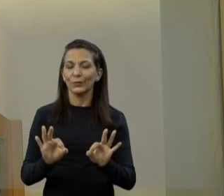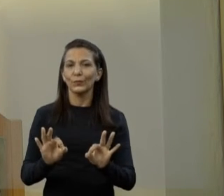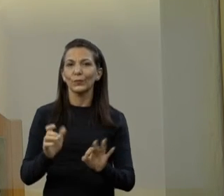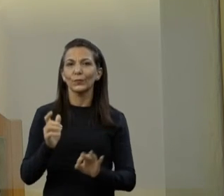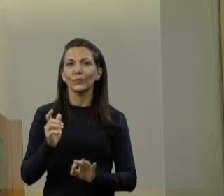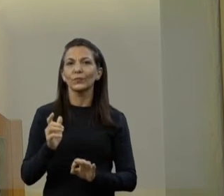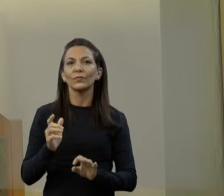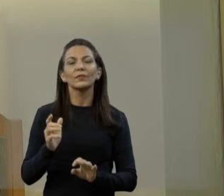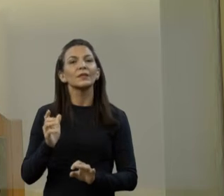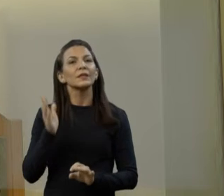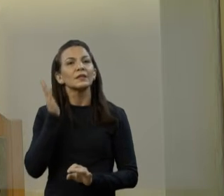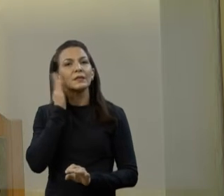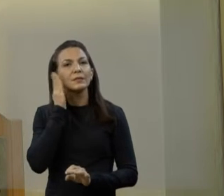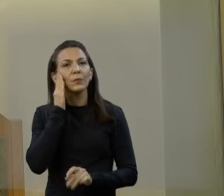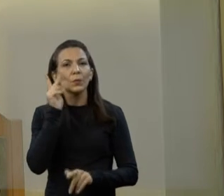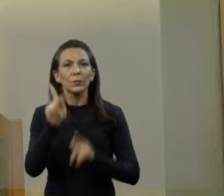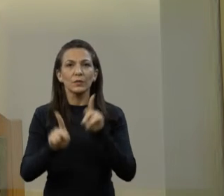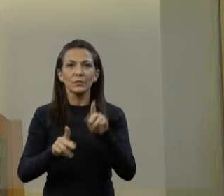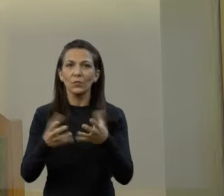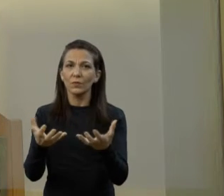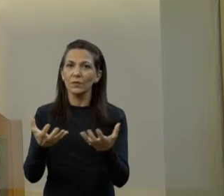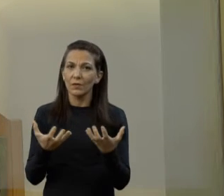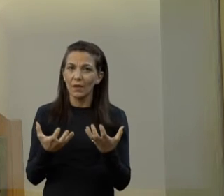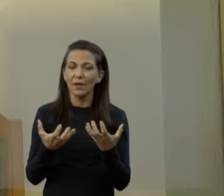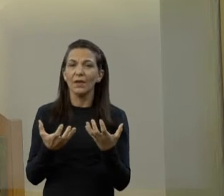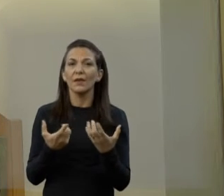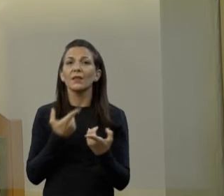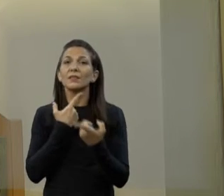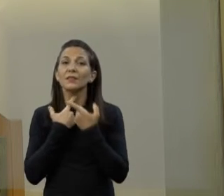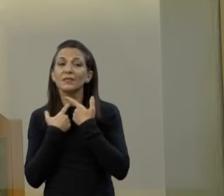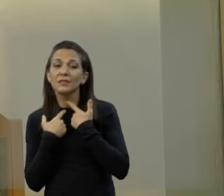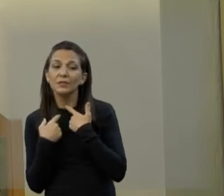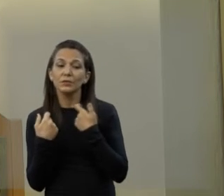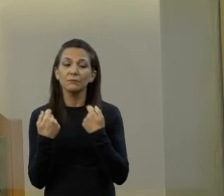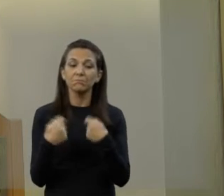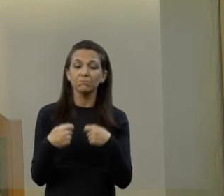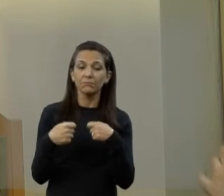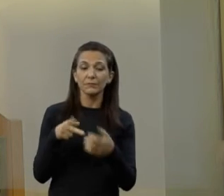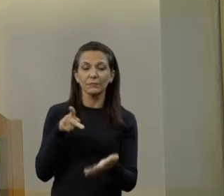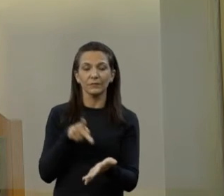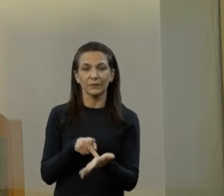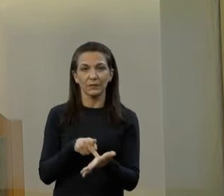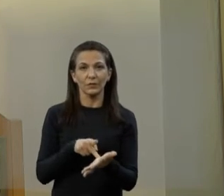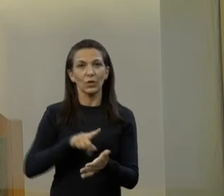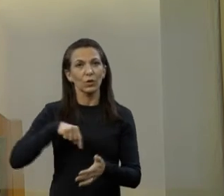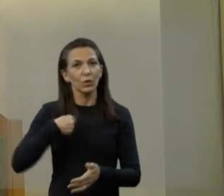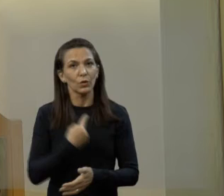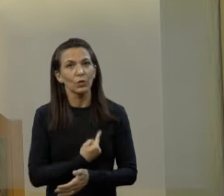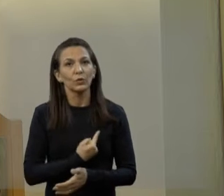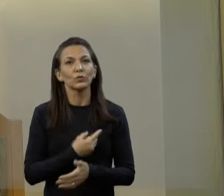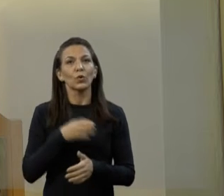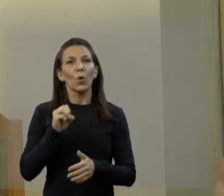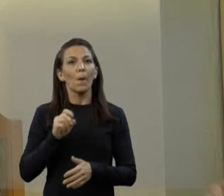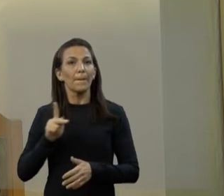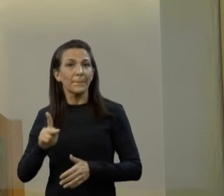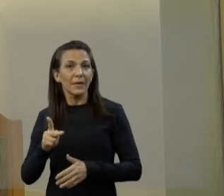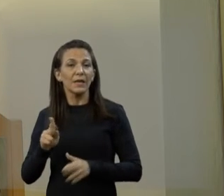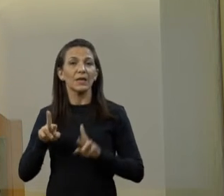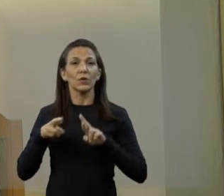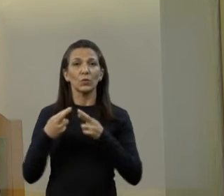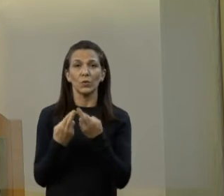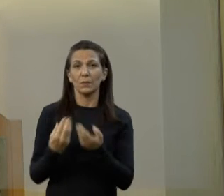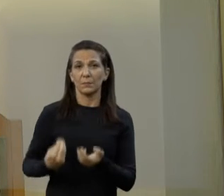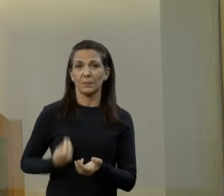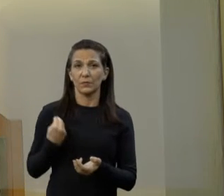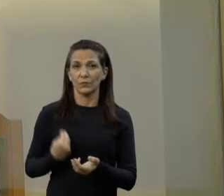o que a população que é para ouvir aquilo que a população anseia por exemplo quando nós participamos as melhores orçamento participativo